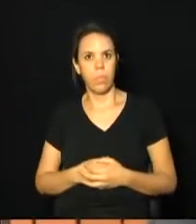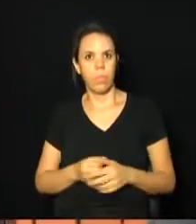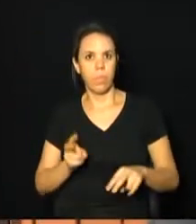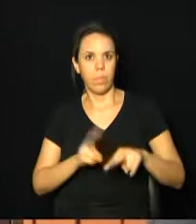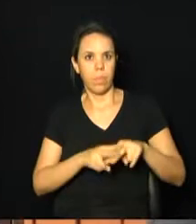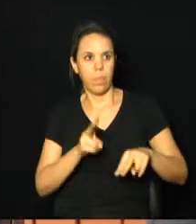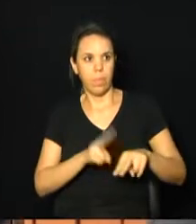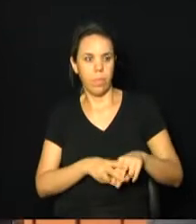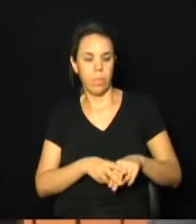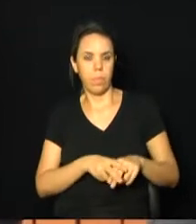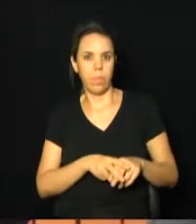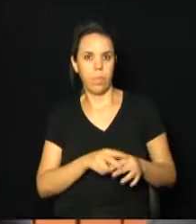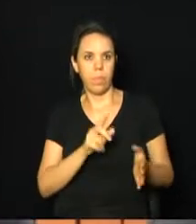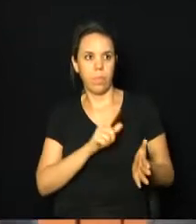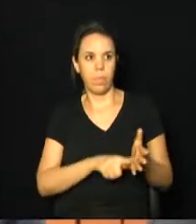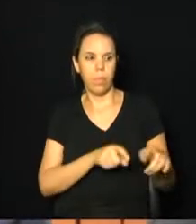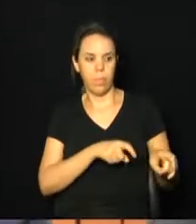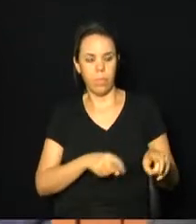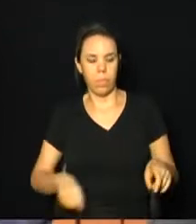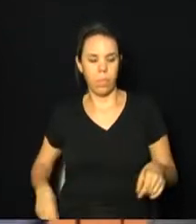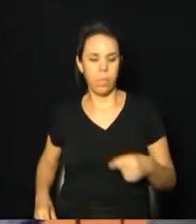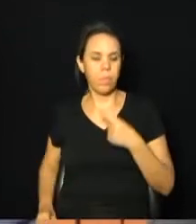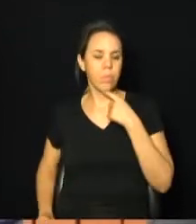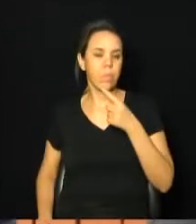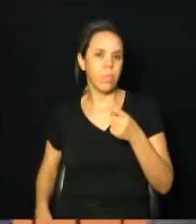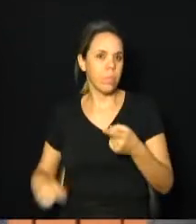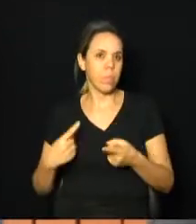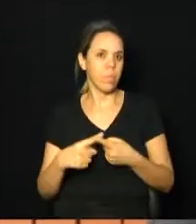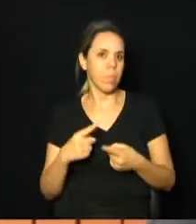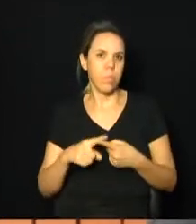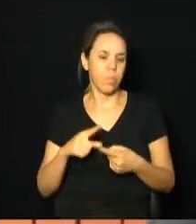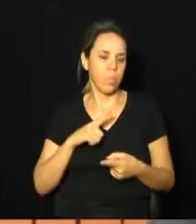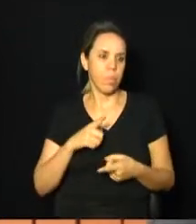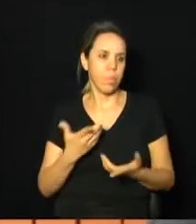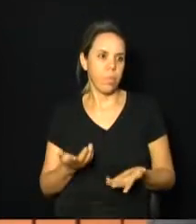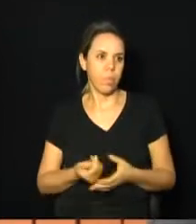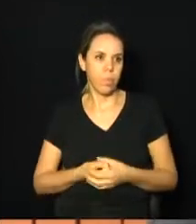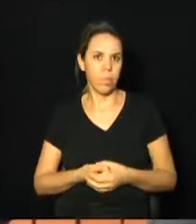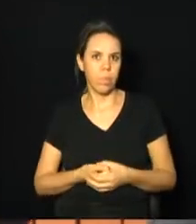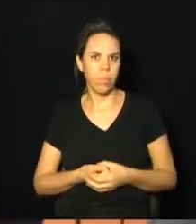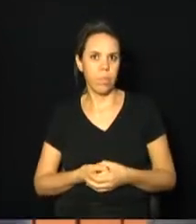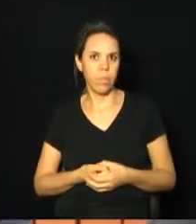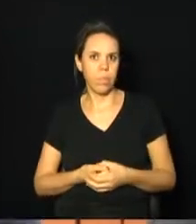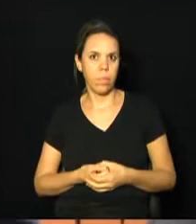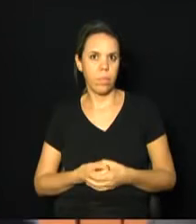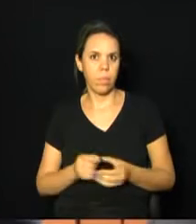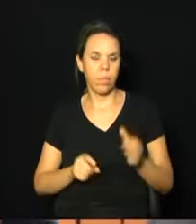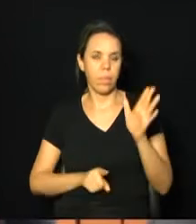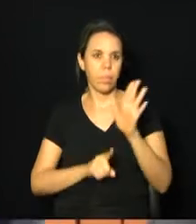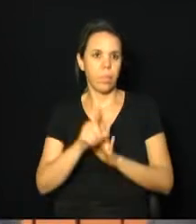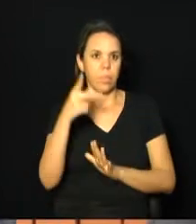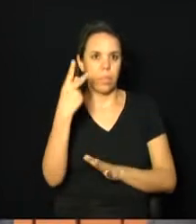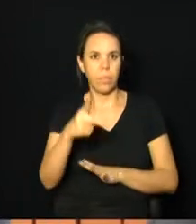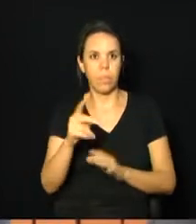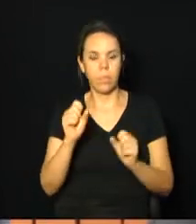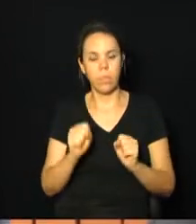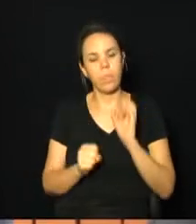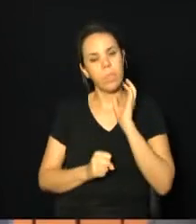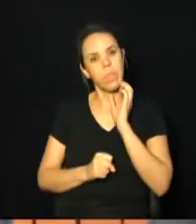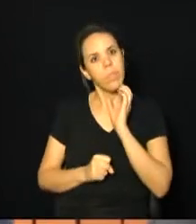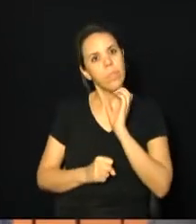E aí ele questionou por que eu não tinha as roçadeiras. E eu fiz a pergunta para ele, se ele